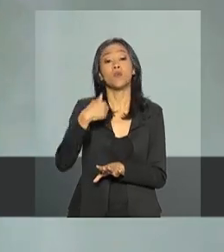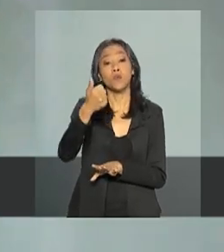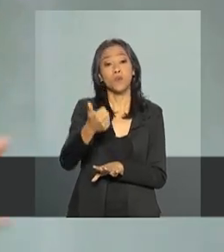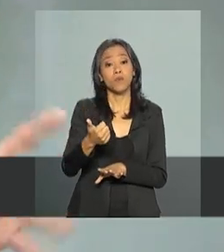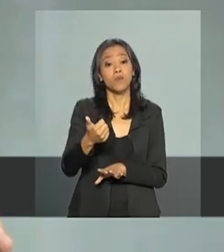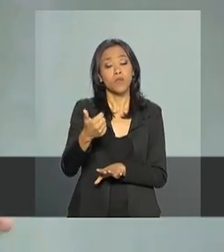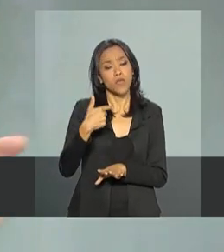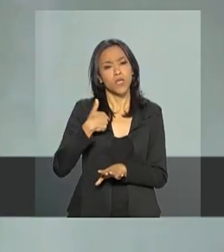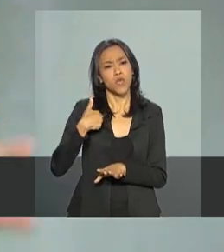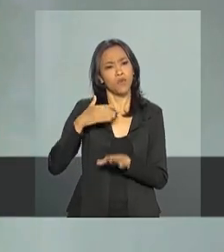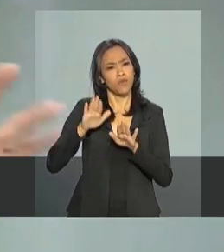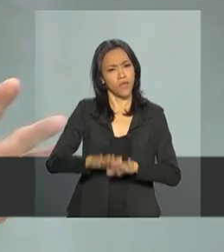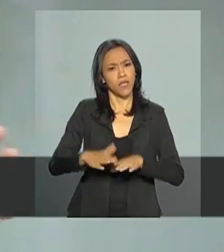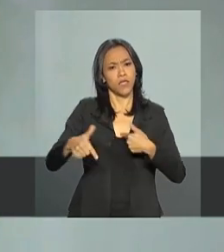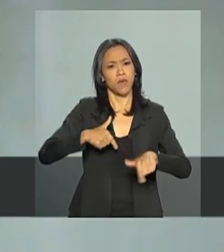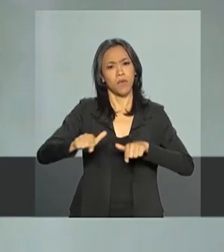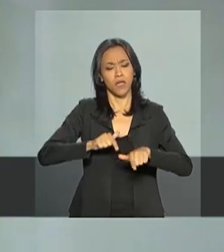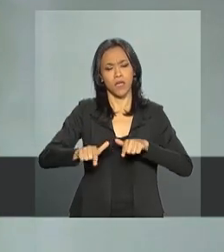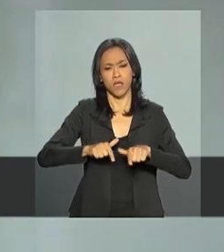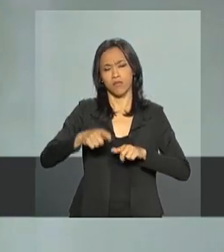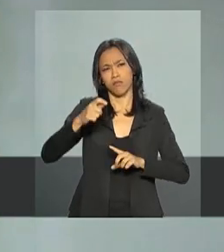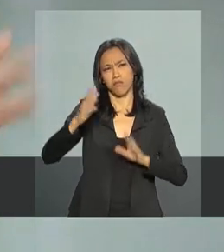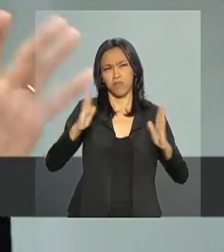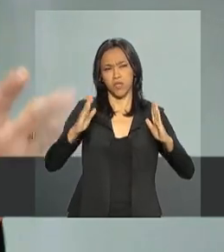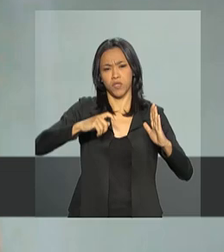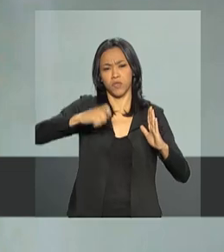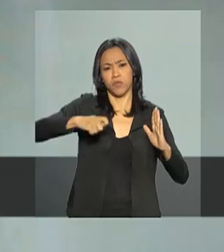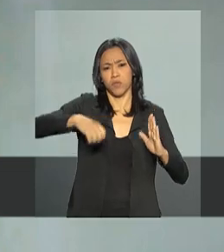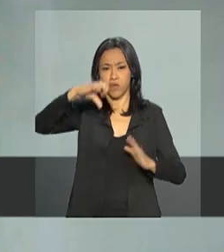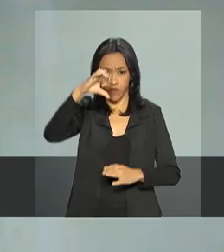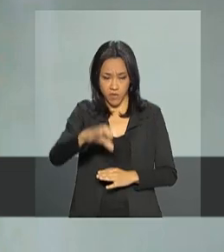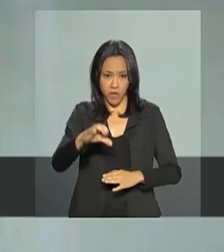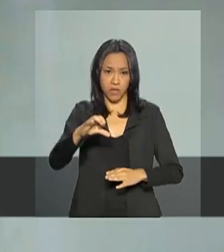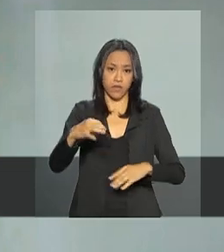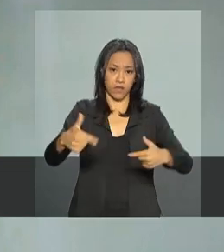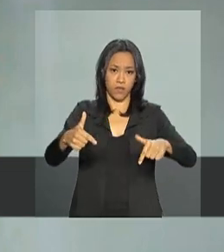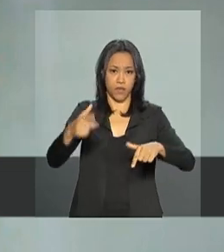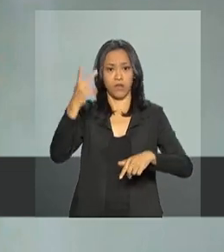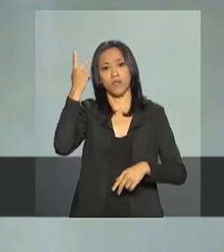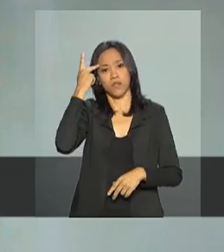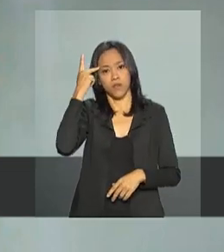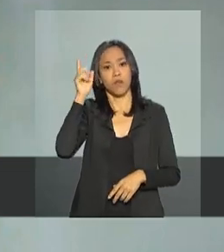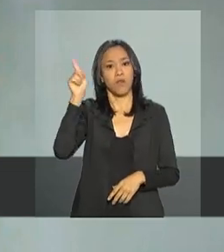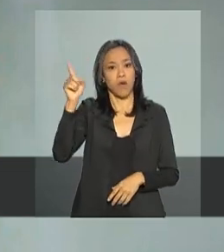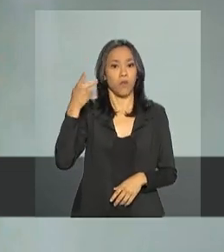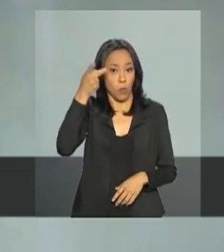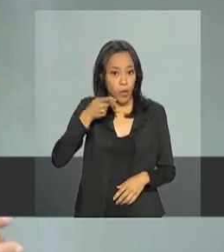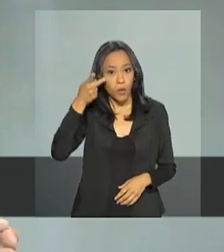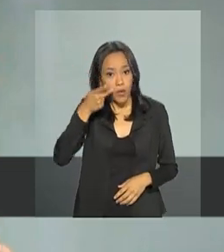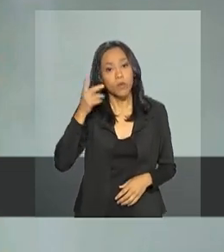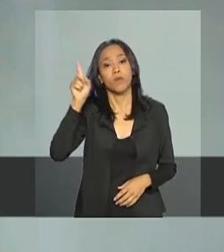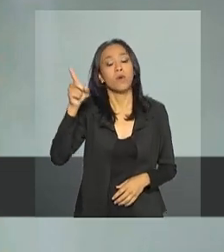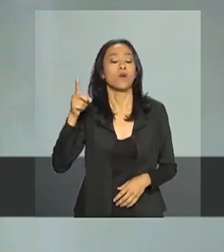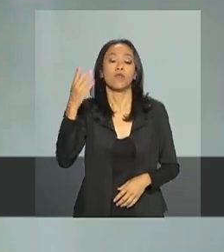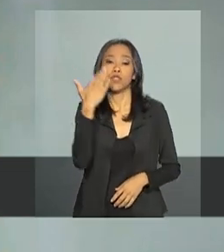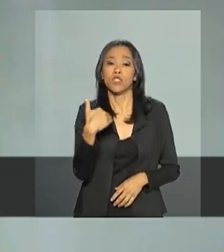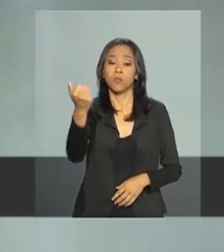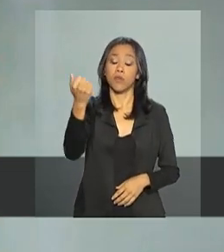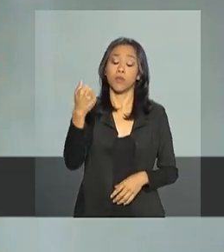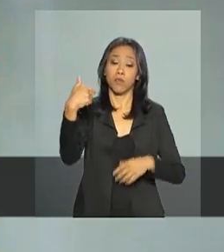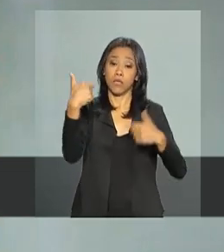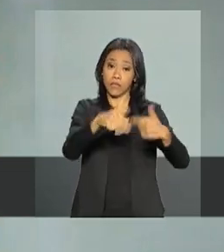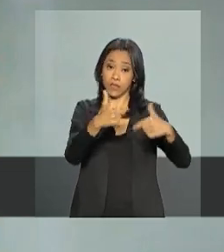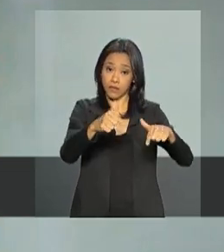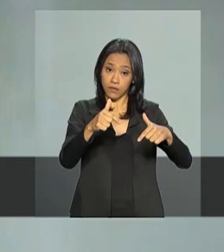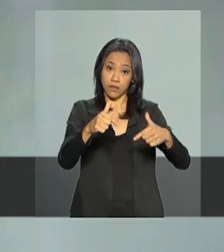Paulo, onde fiquei por pouco tempo, 9 meses em cada ocasião, fui chamado para, nas duas oportunidades, para a Secretaria da Segurança